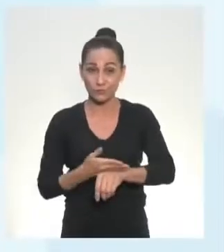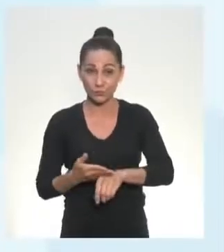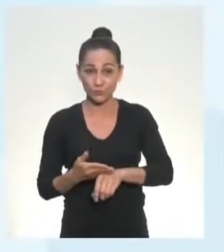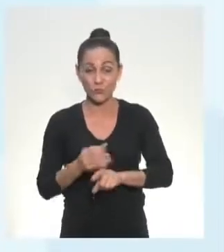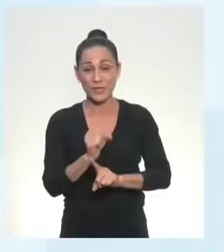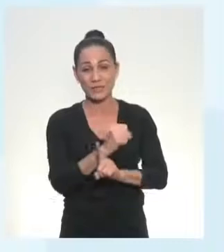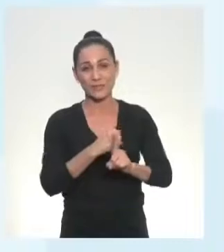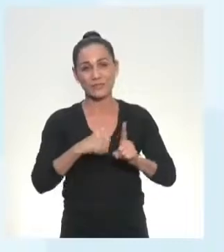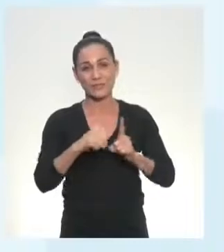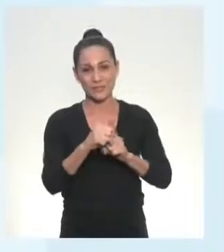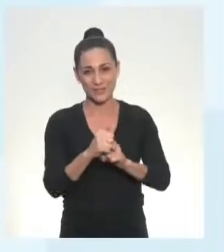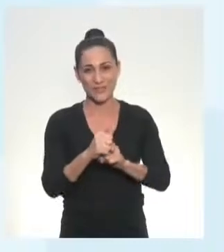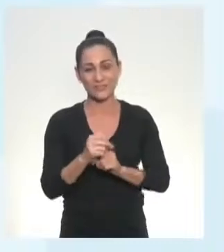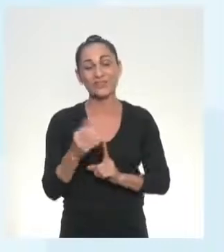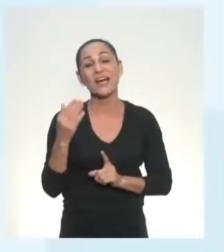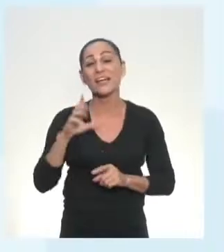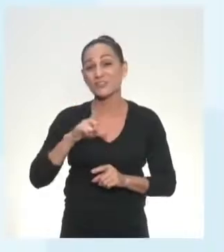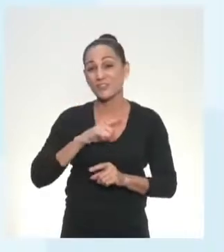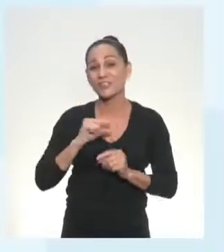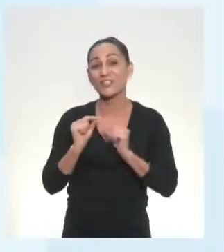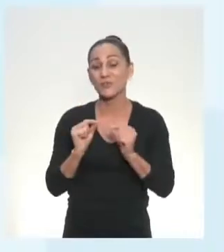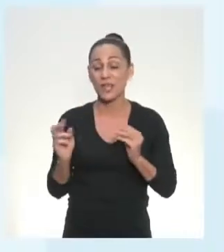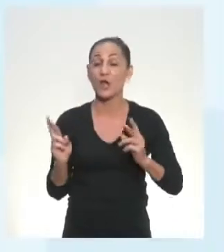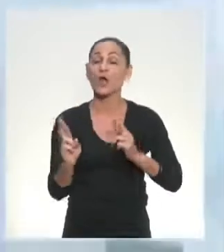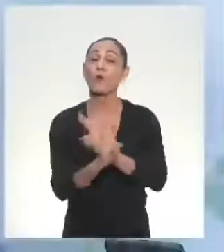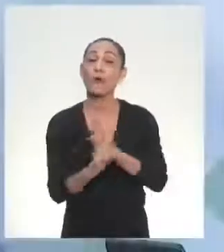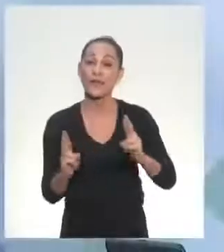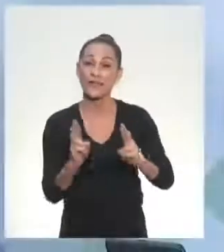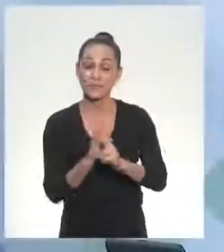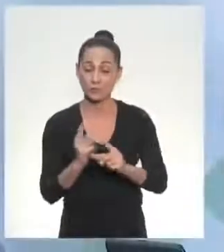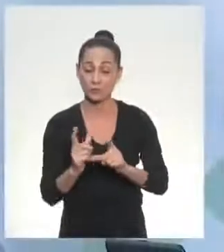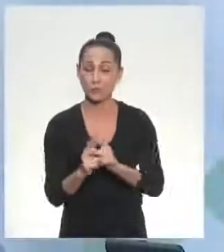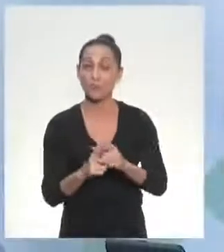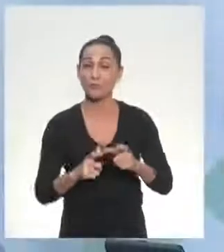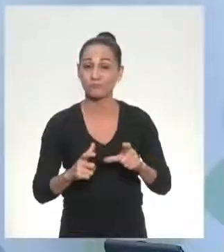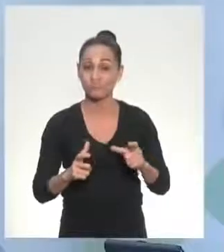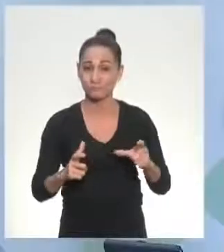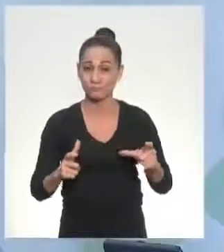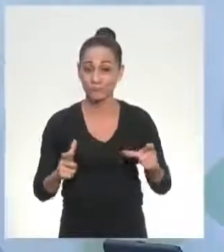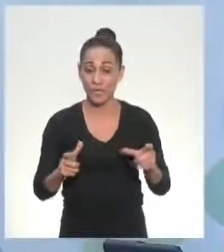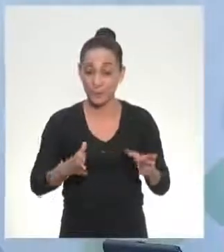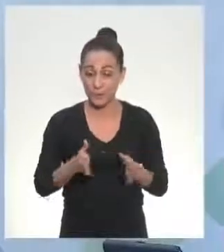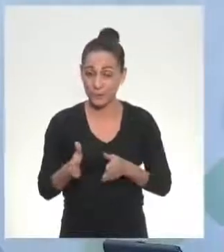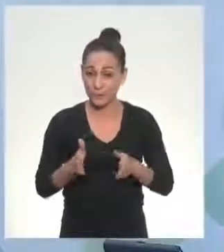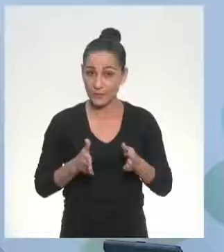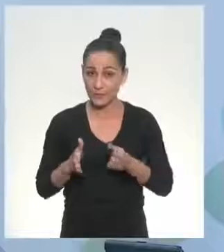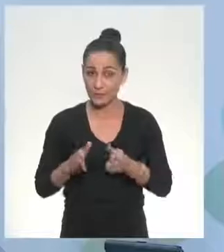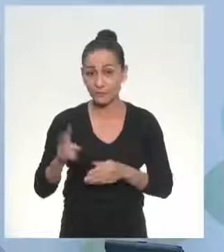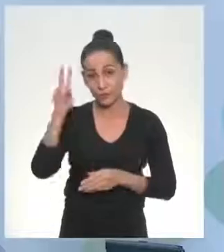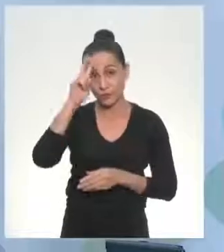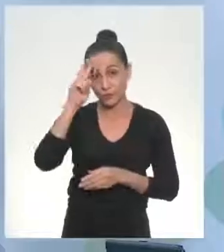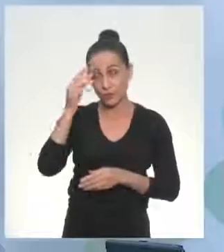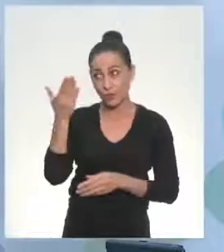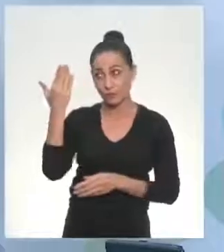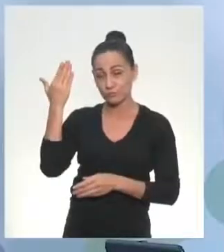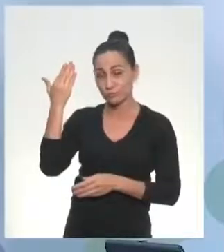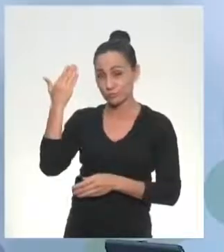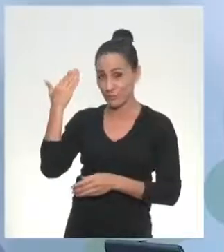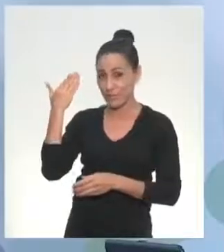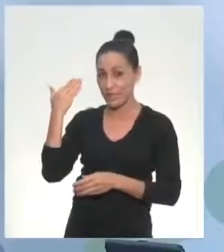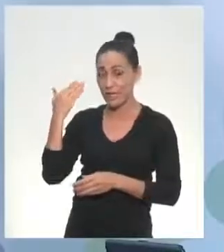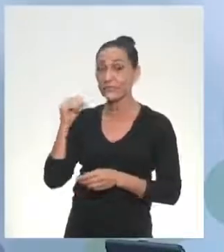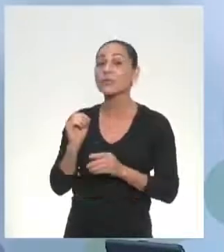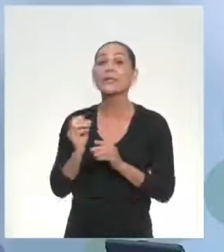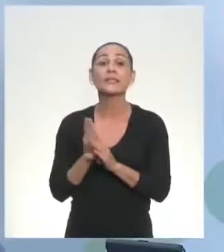sociedade. Né? Então, a gente tem uma relação de aumento de população pelo período histórico do que aconteceu, né?